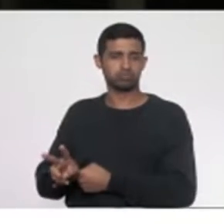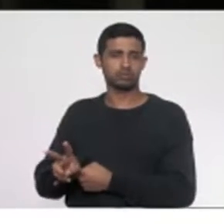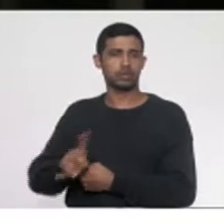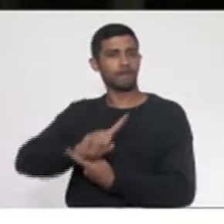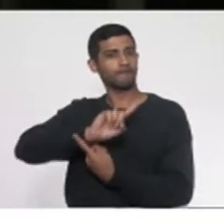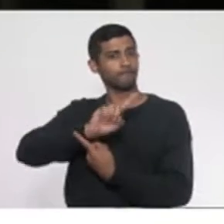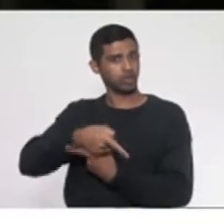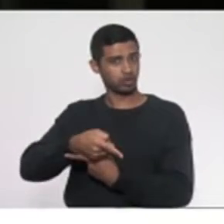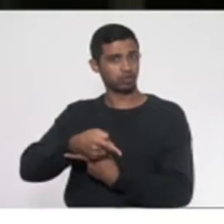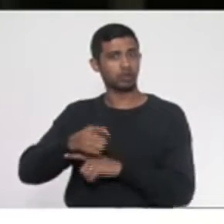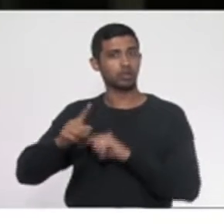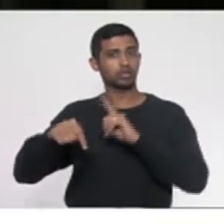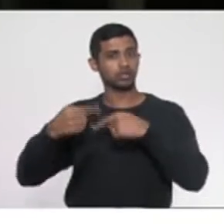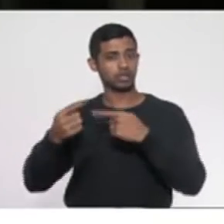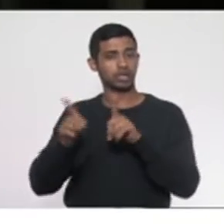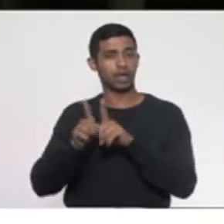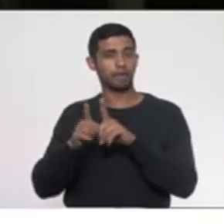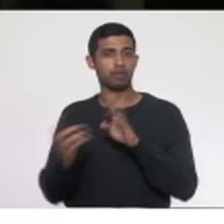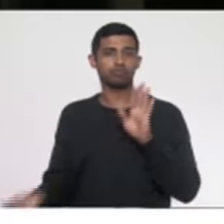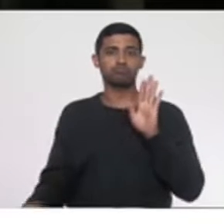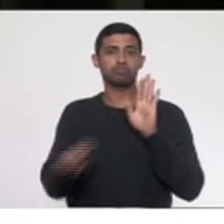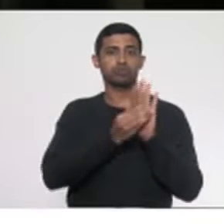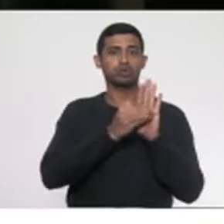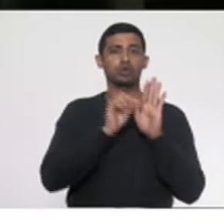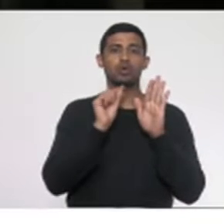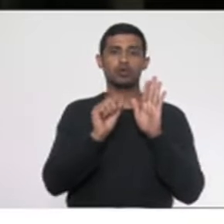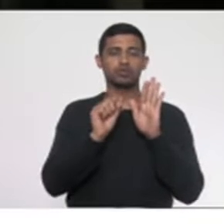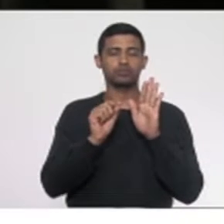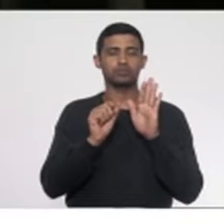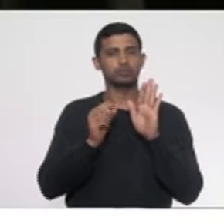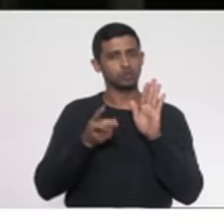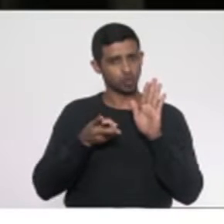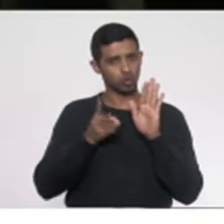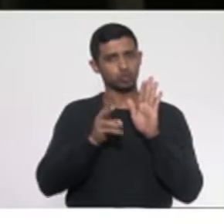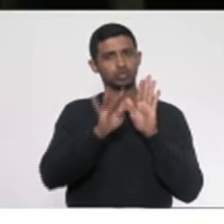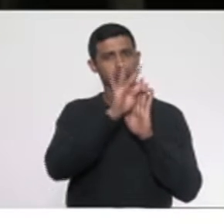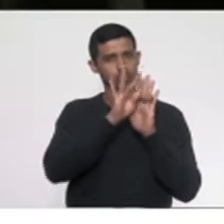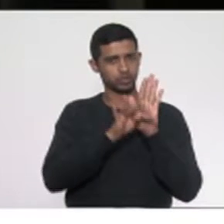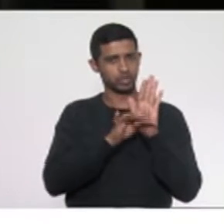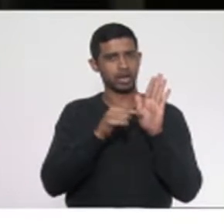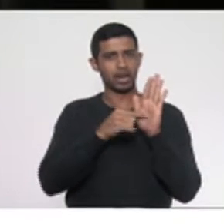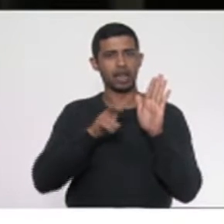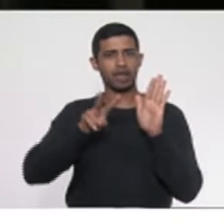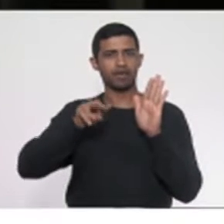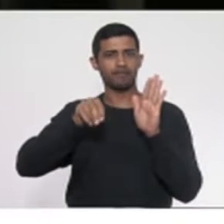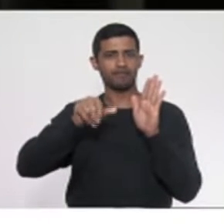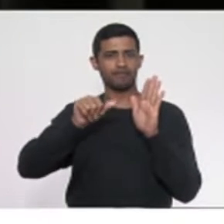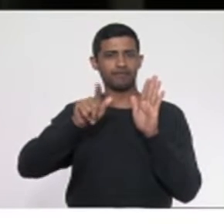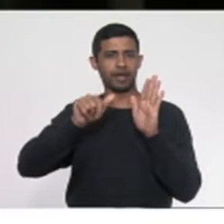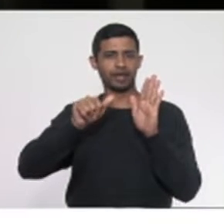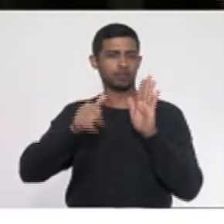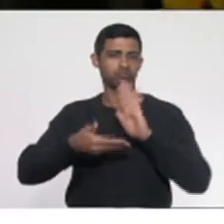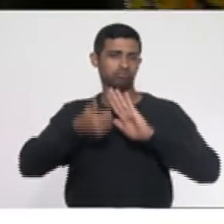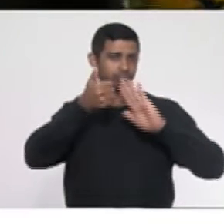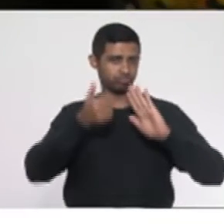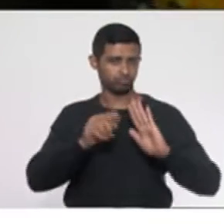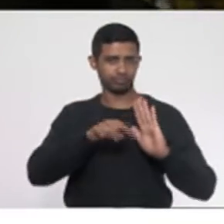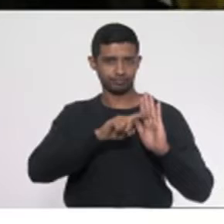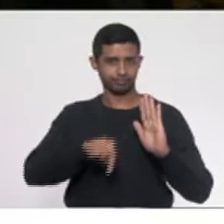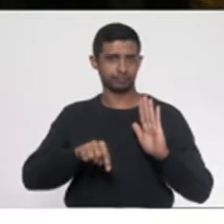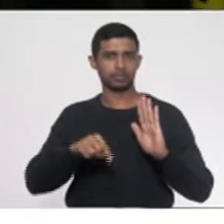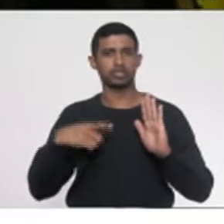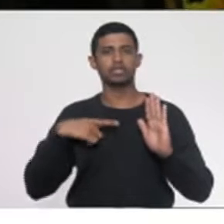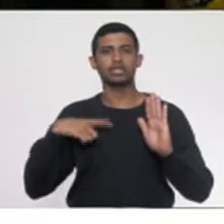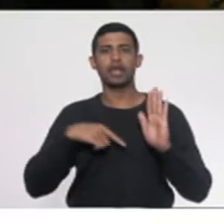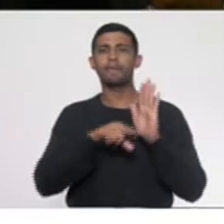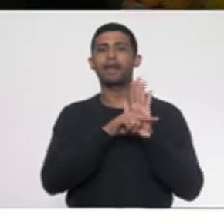aí acrescentou que as vagas, manteve o texto que as vagas seriam eliminadas. E botou um